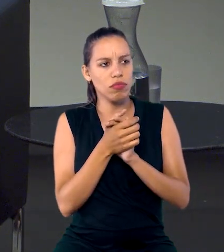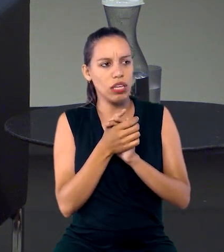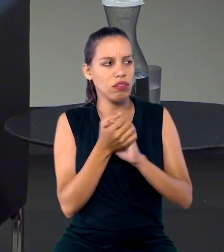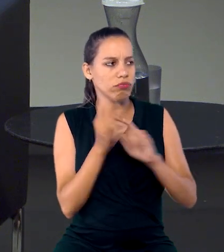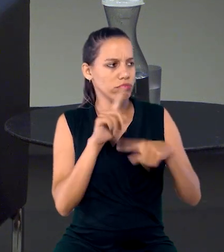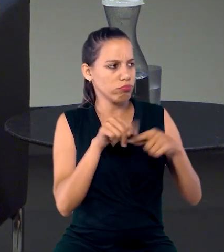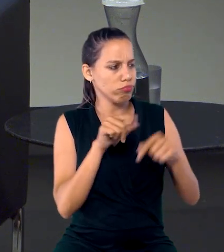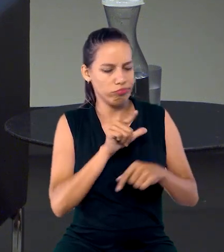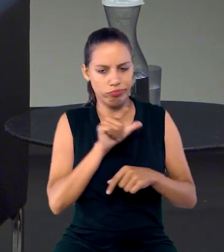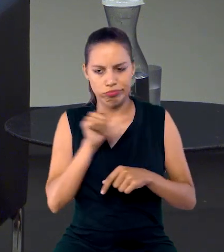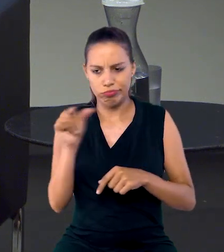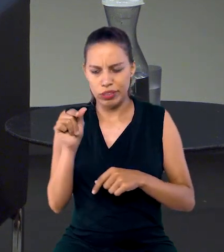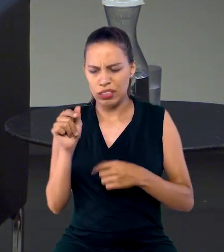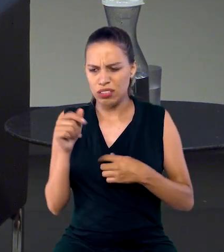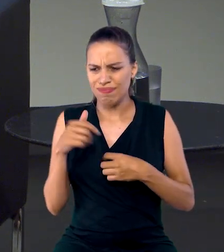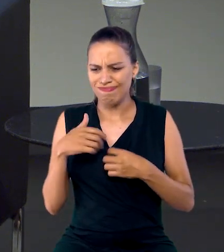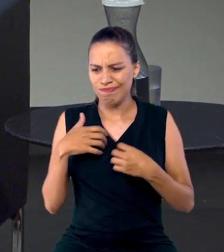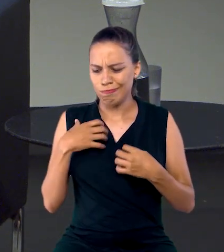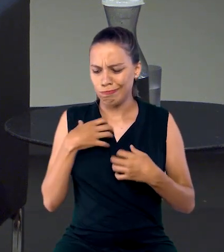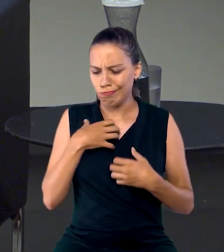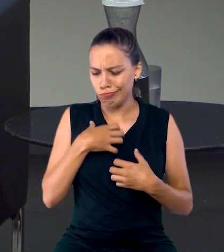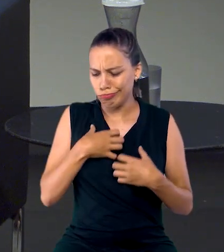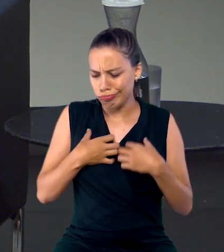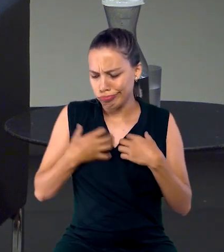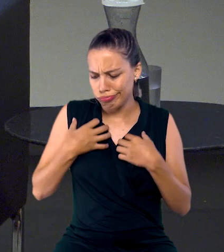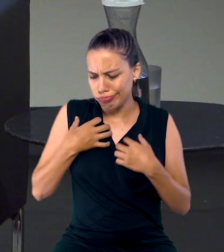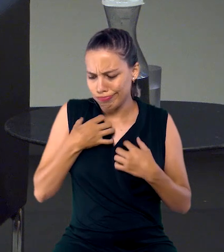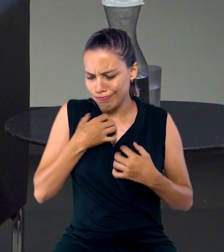Eu saio me sentindo um monstro.